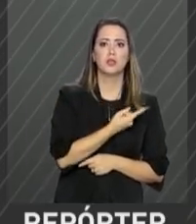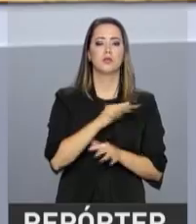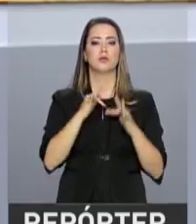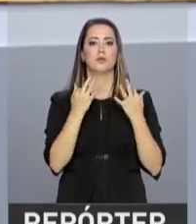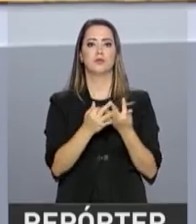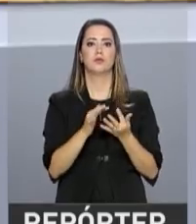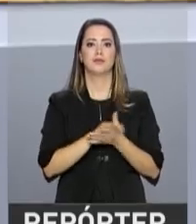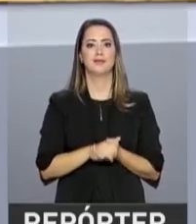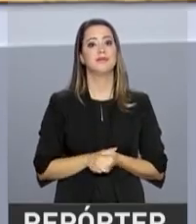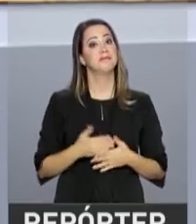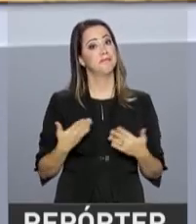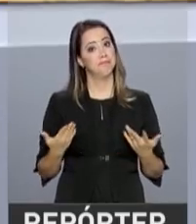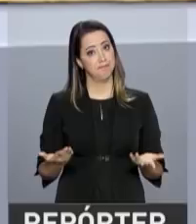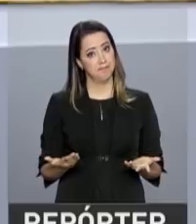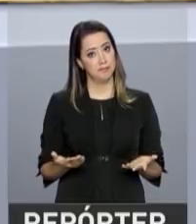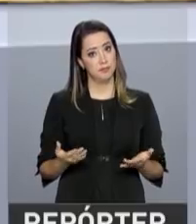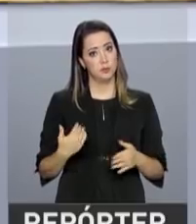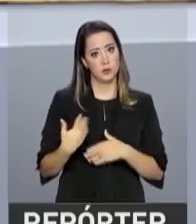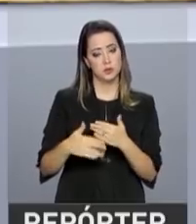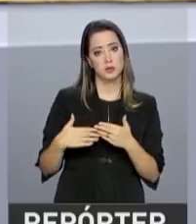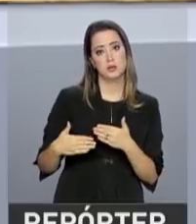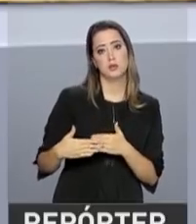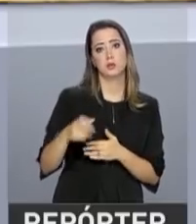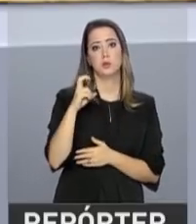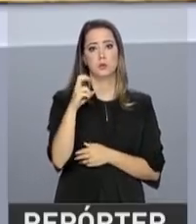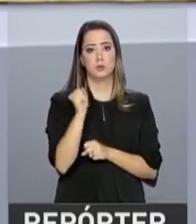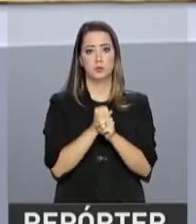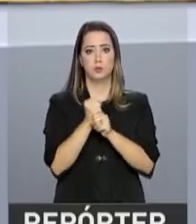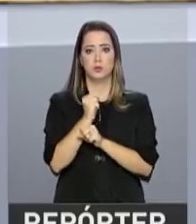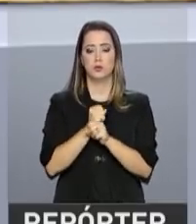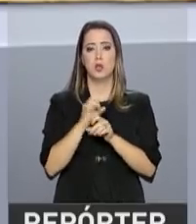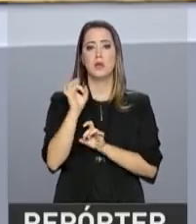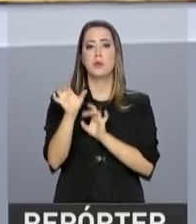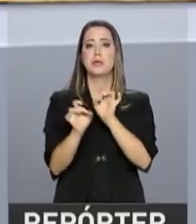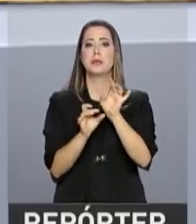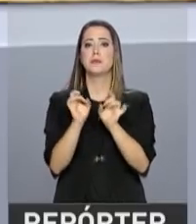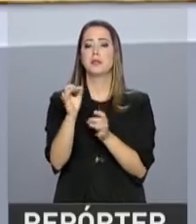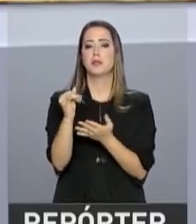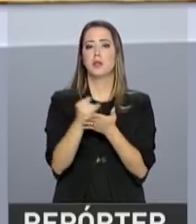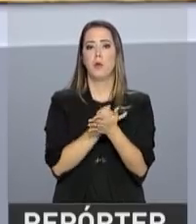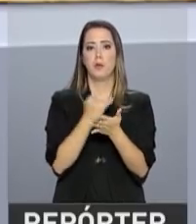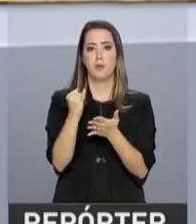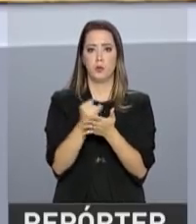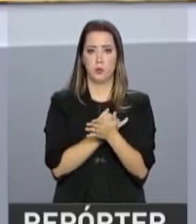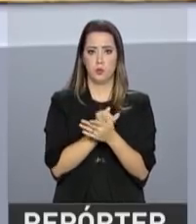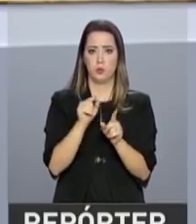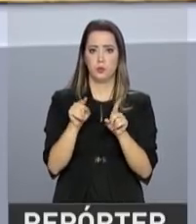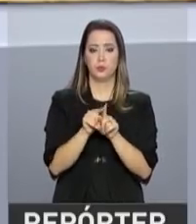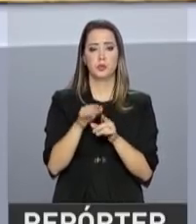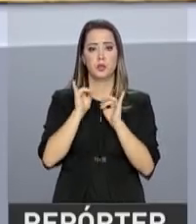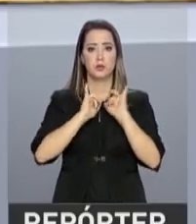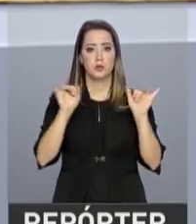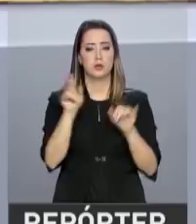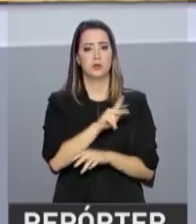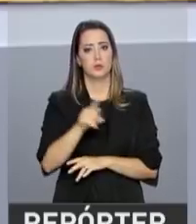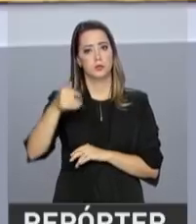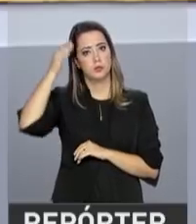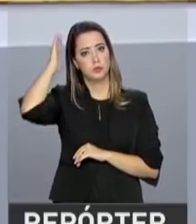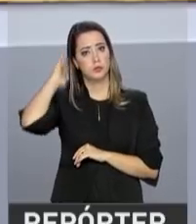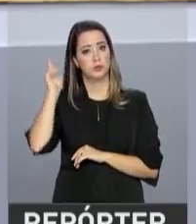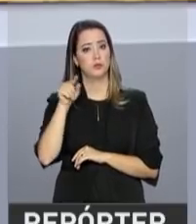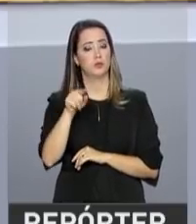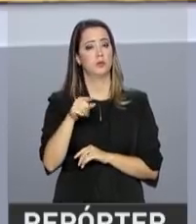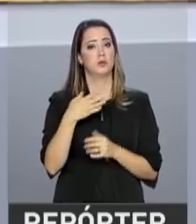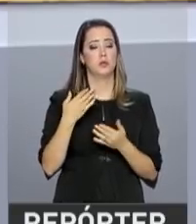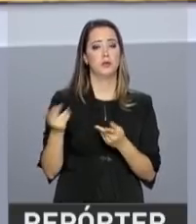família. Sobre a prorrogação por mais 5 anos do regime automotivo do Nordeste, que foi anunciada pelo presidente Michel